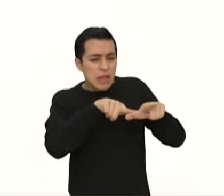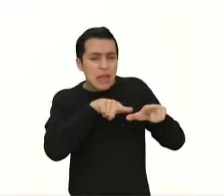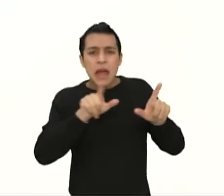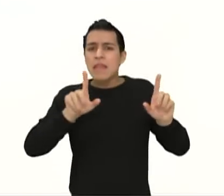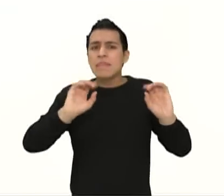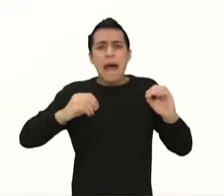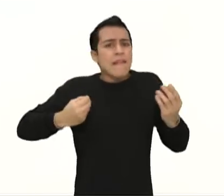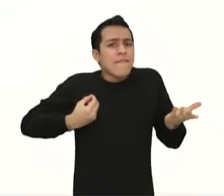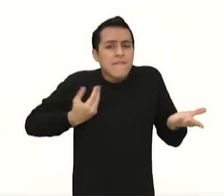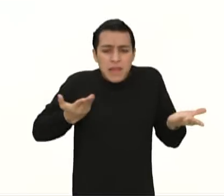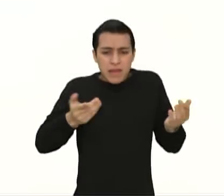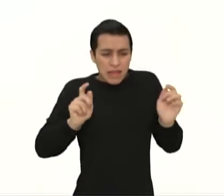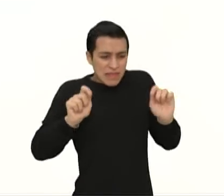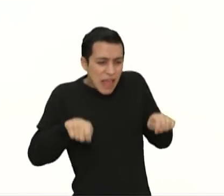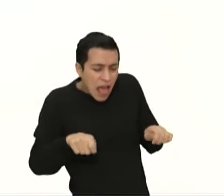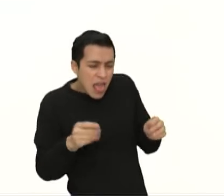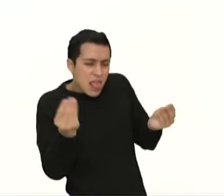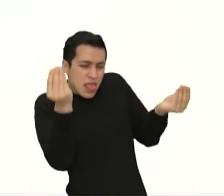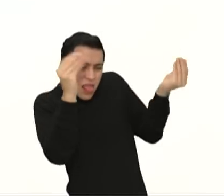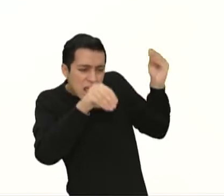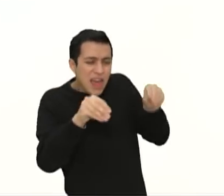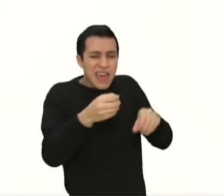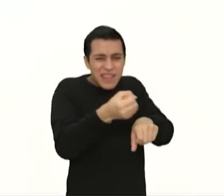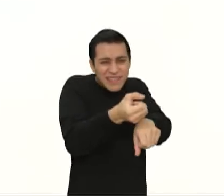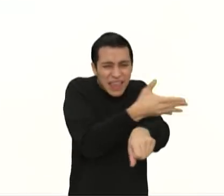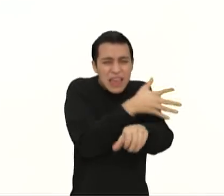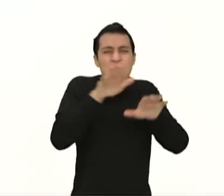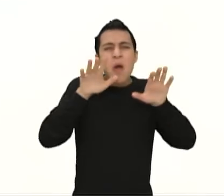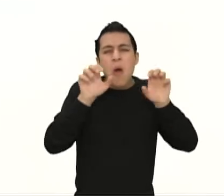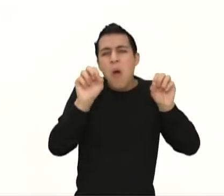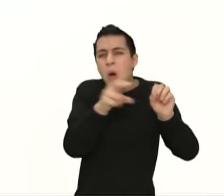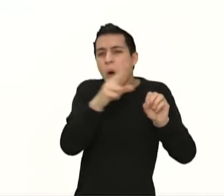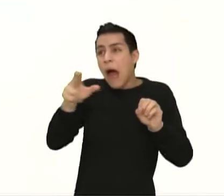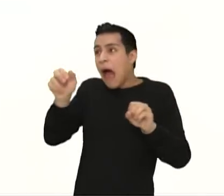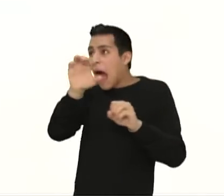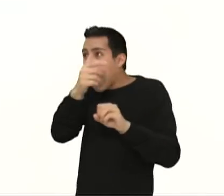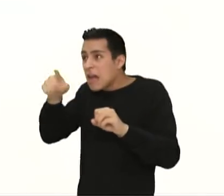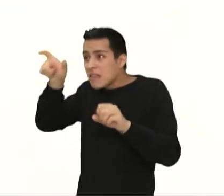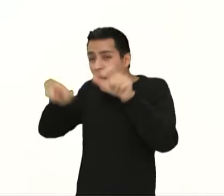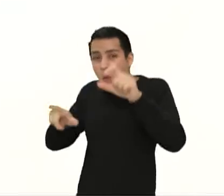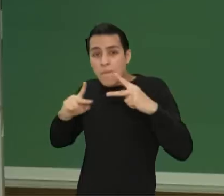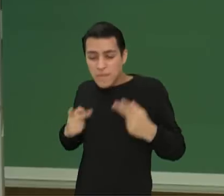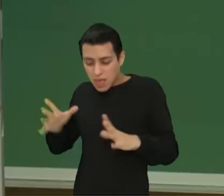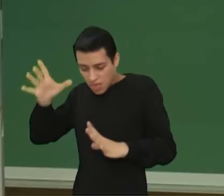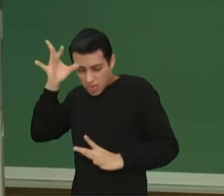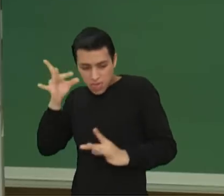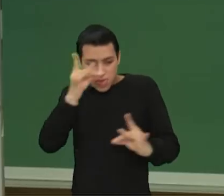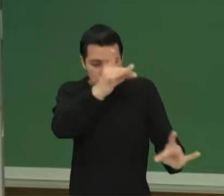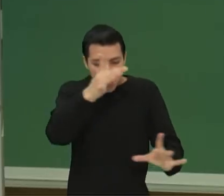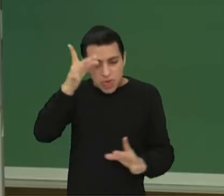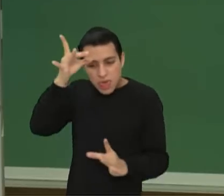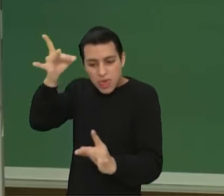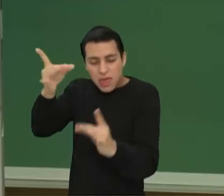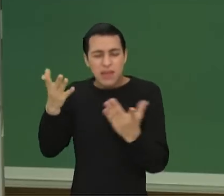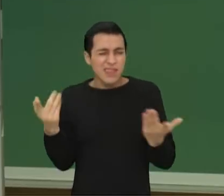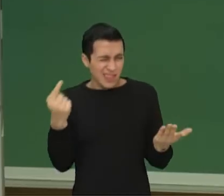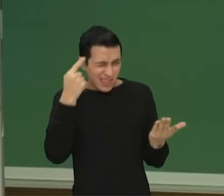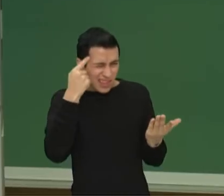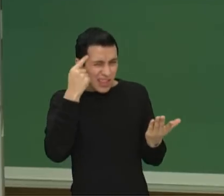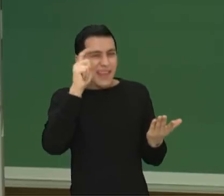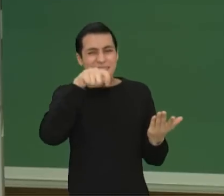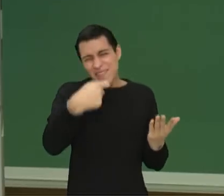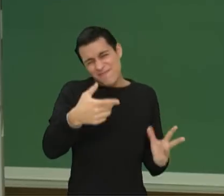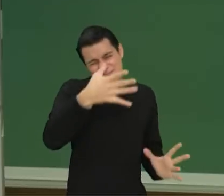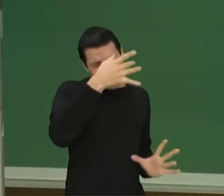A, sentimentos ou ações próprias dos seres humanos. Isso mesmo, a figura de linguagem é a